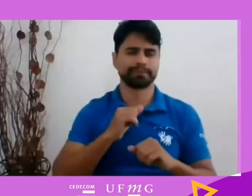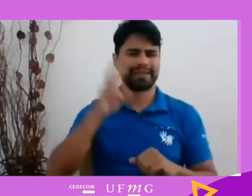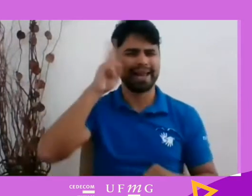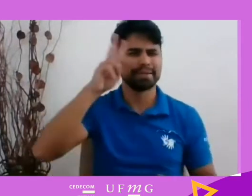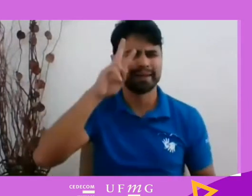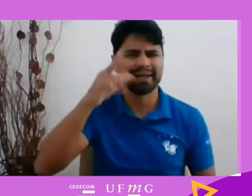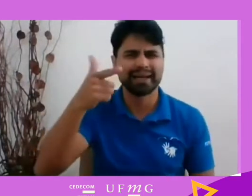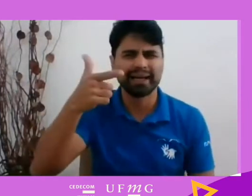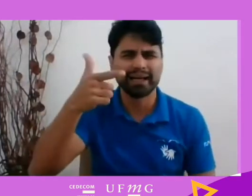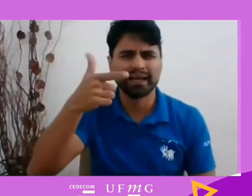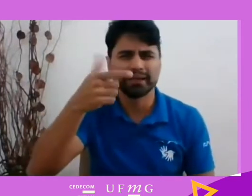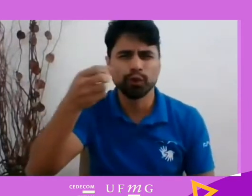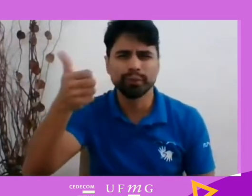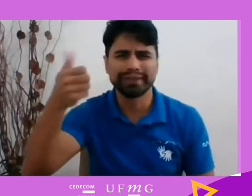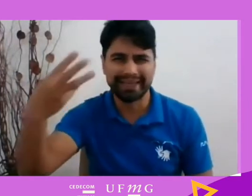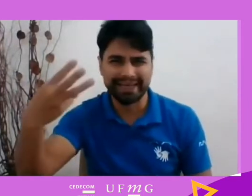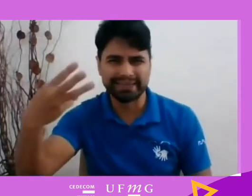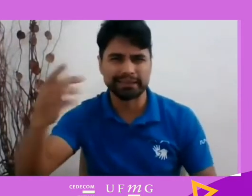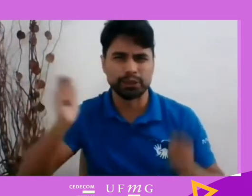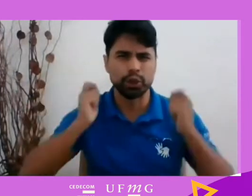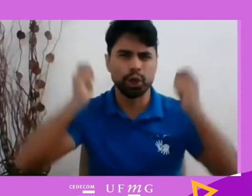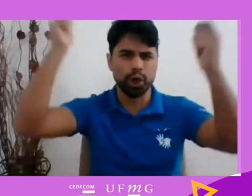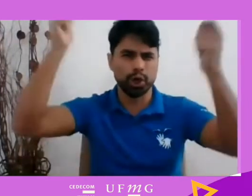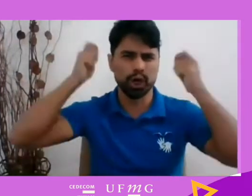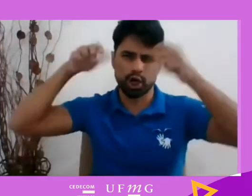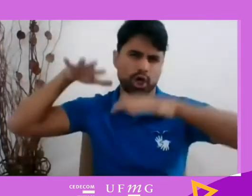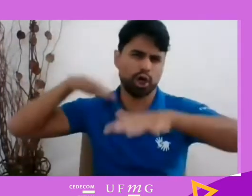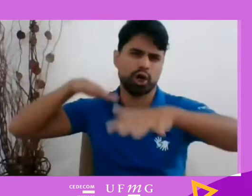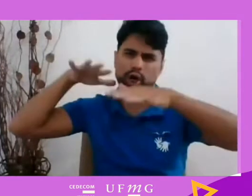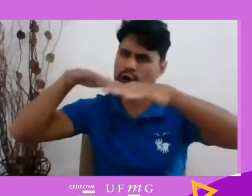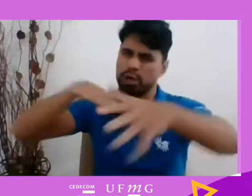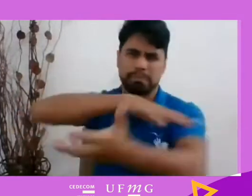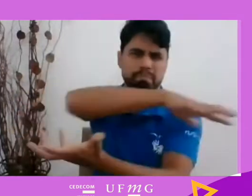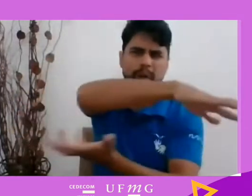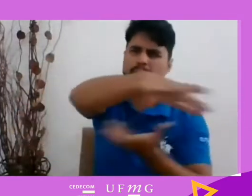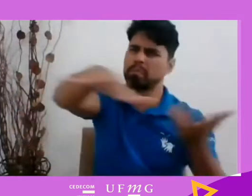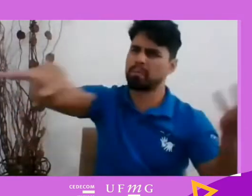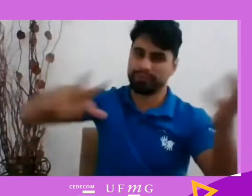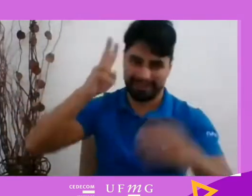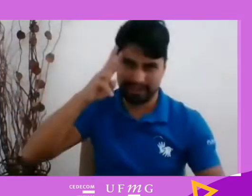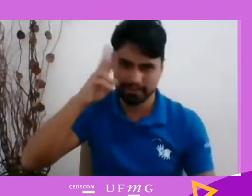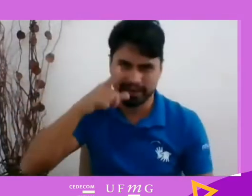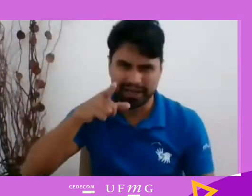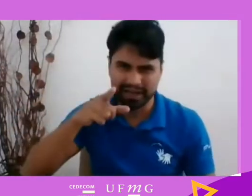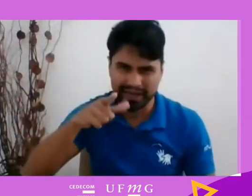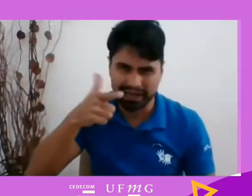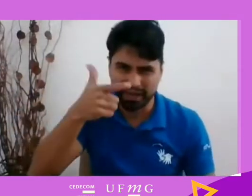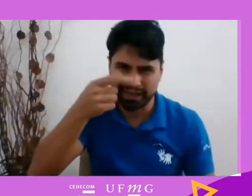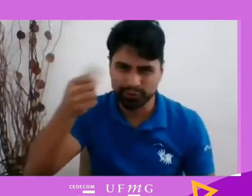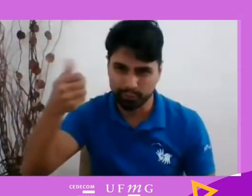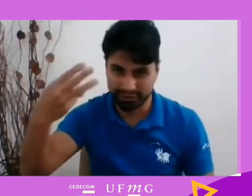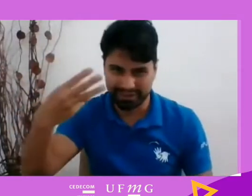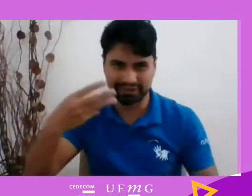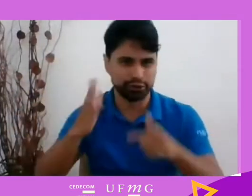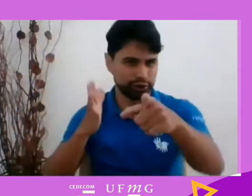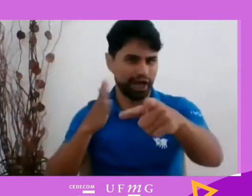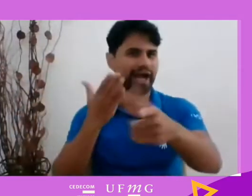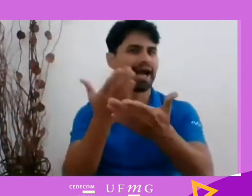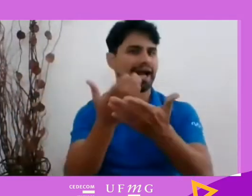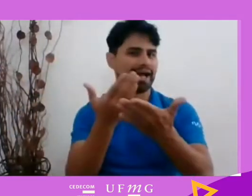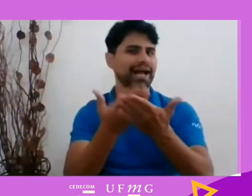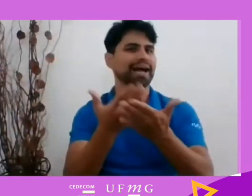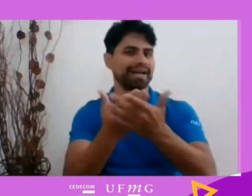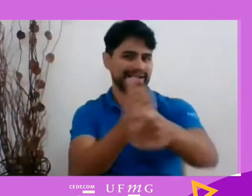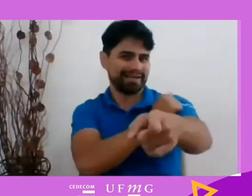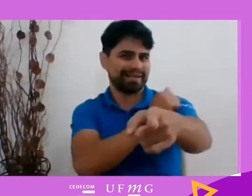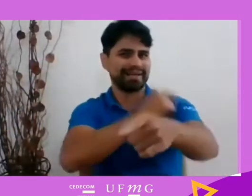pelas mídias sociais. E isso era muito interessante, porque nessa época eu acho que você ainda estudava. Na graduação,